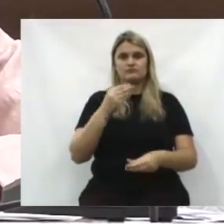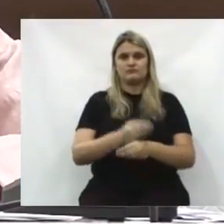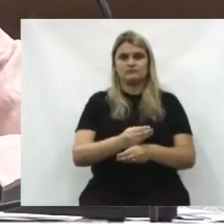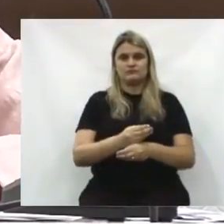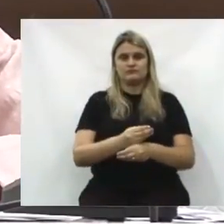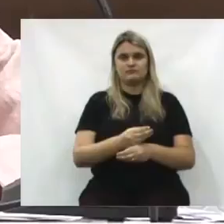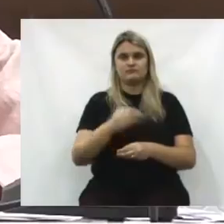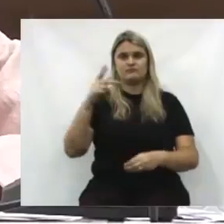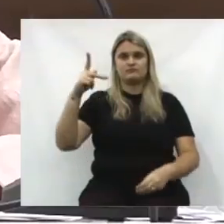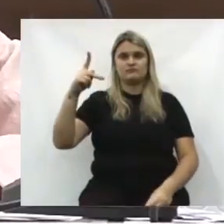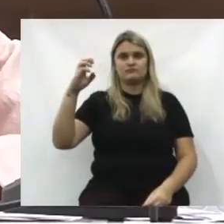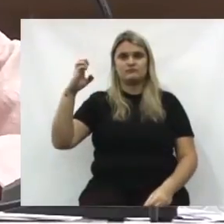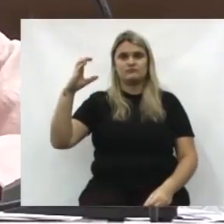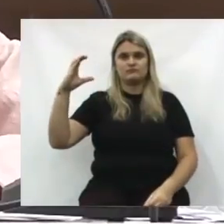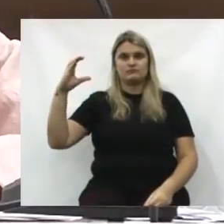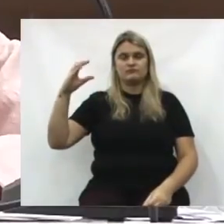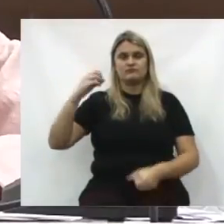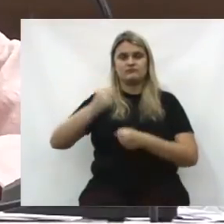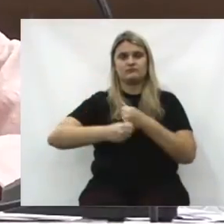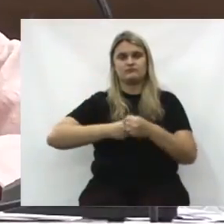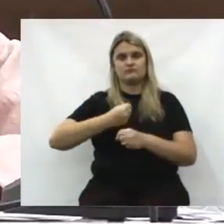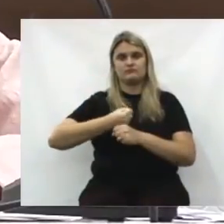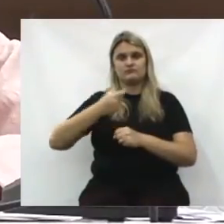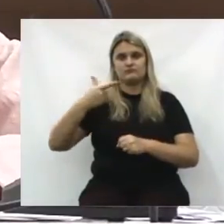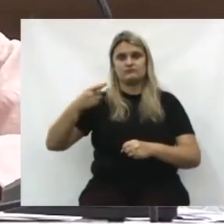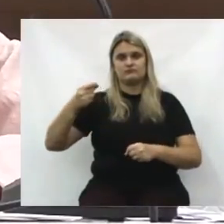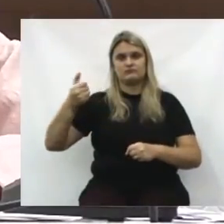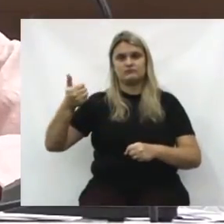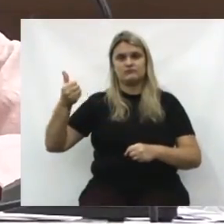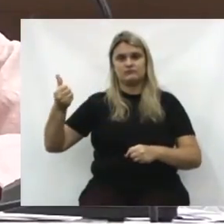através da emenda à Constituição PEC